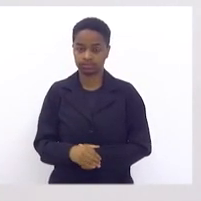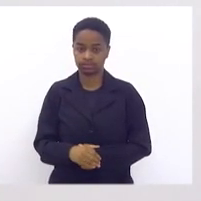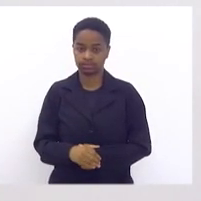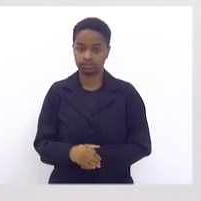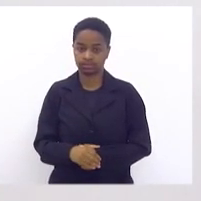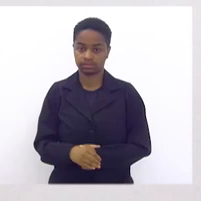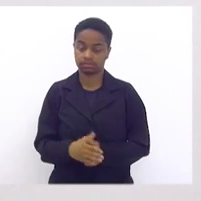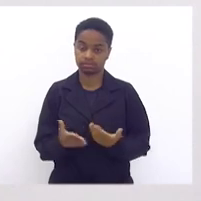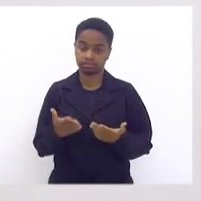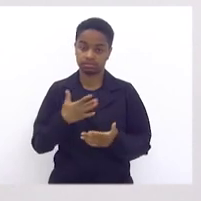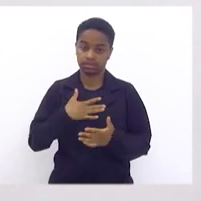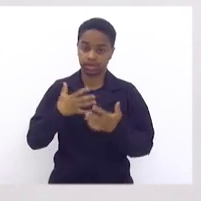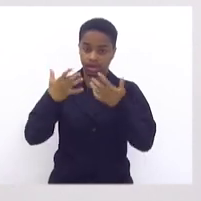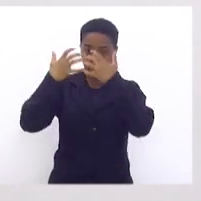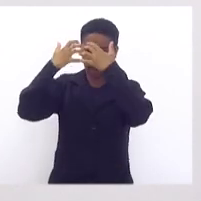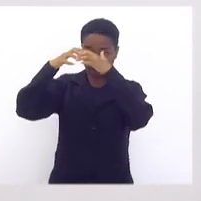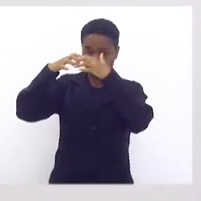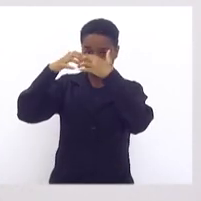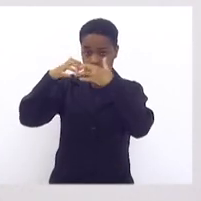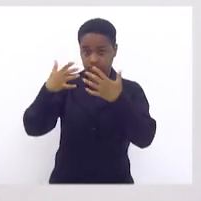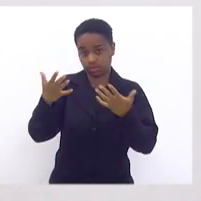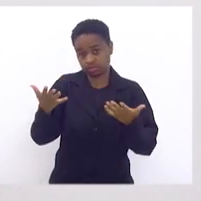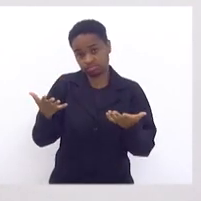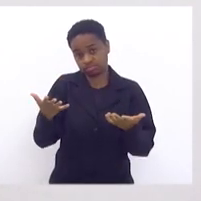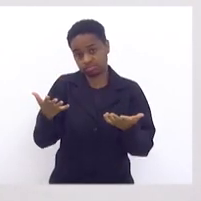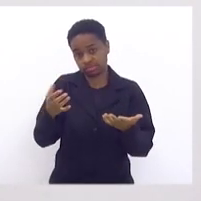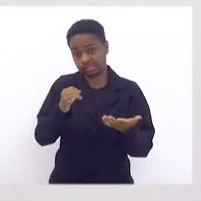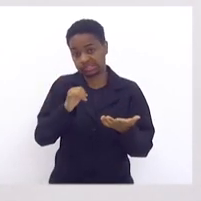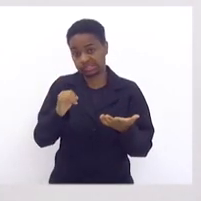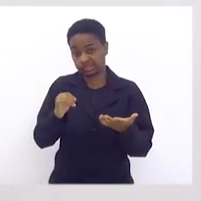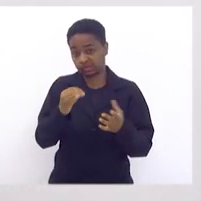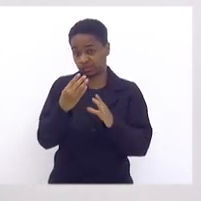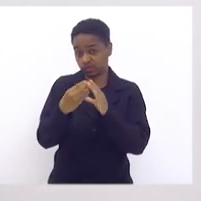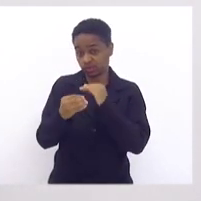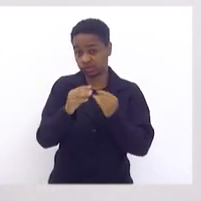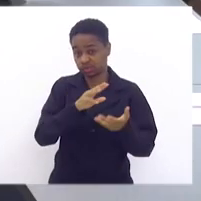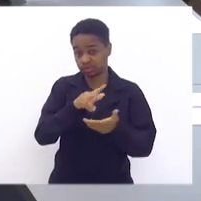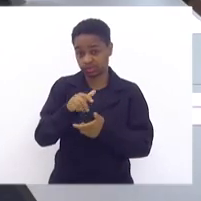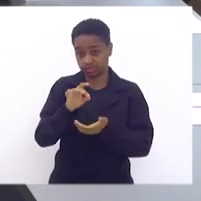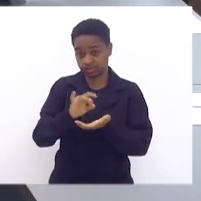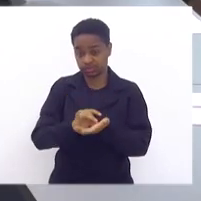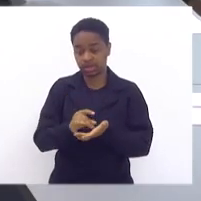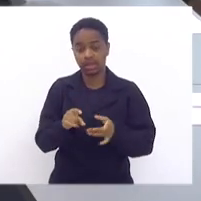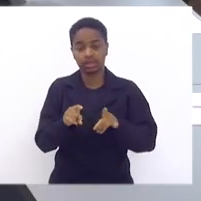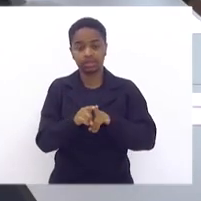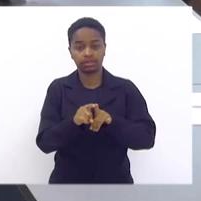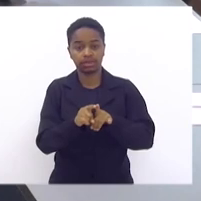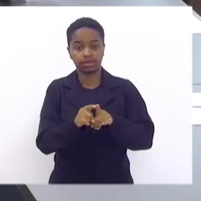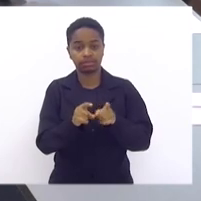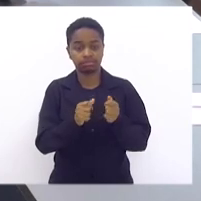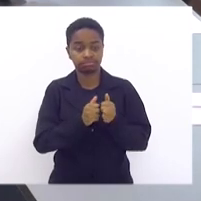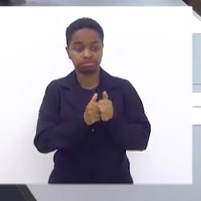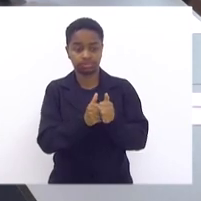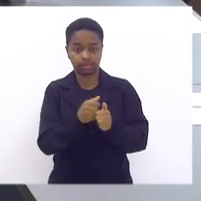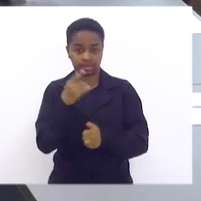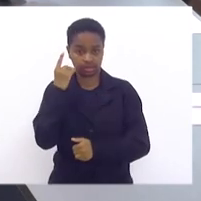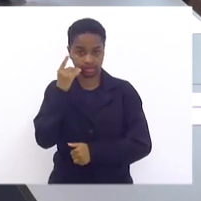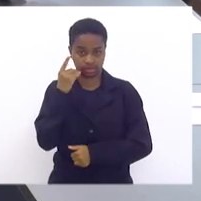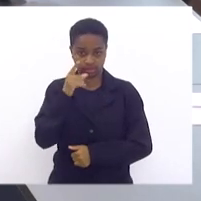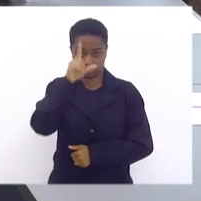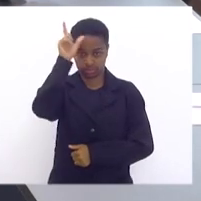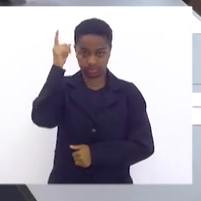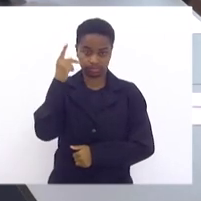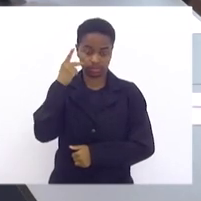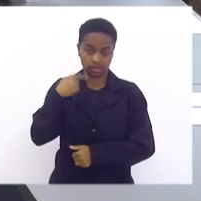essa minha reflexão. Se eu estou muito fora do mundo real. Na linha do que o deputado Luiz Paulo está falando, aí me ocorreu